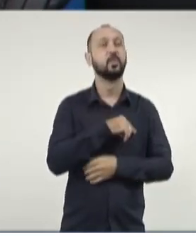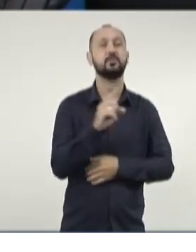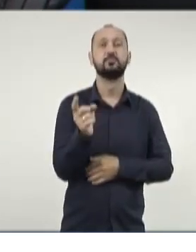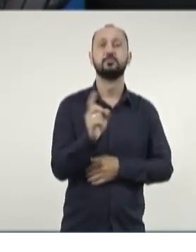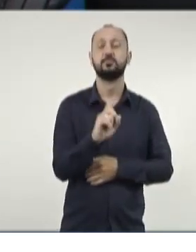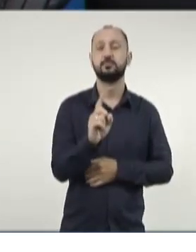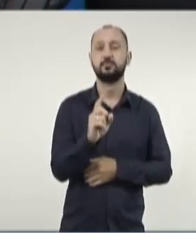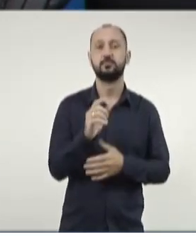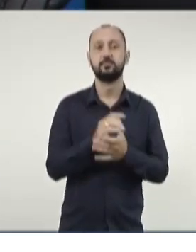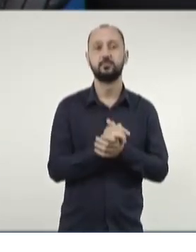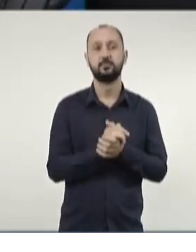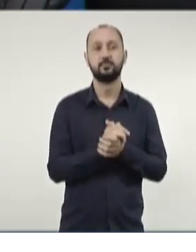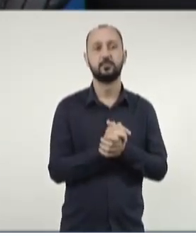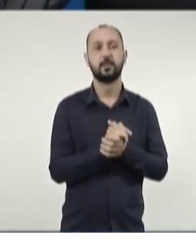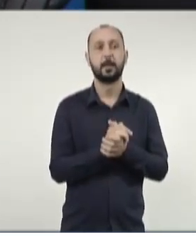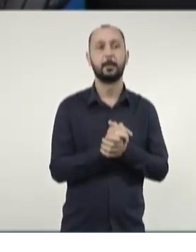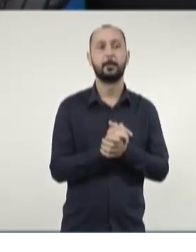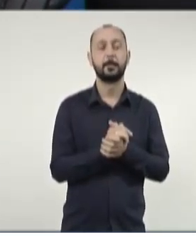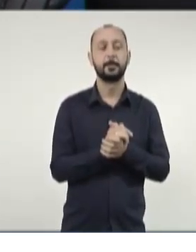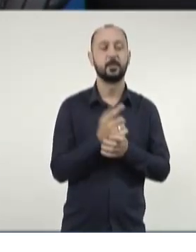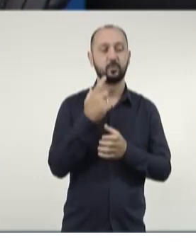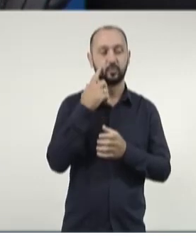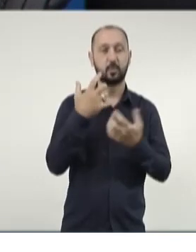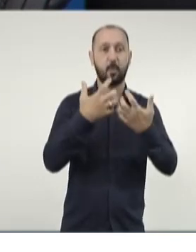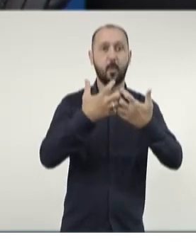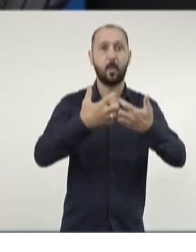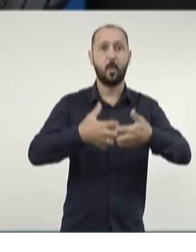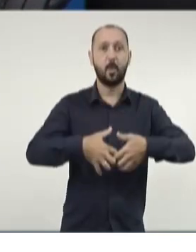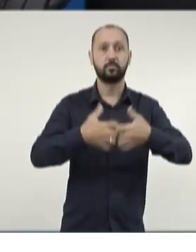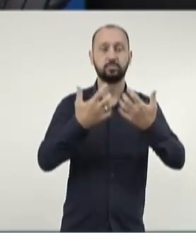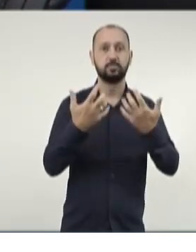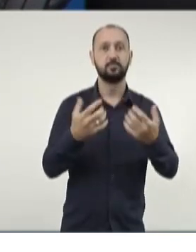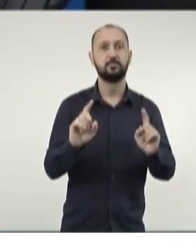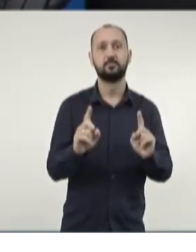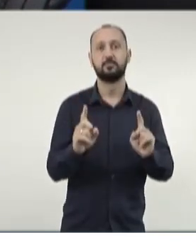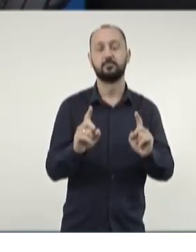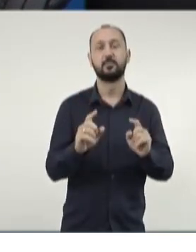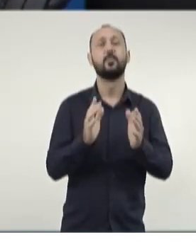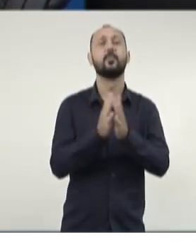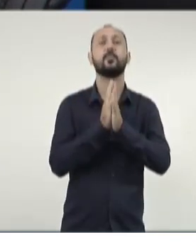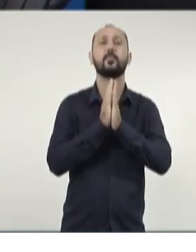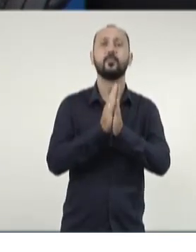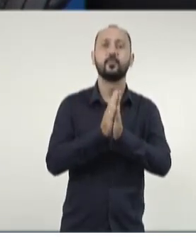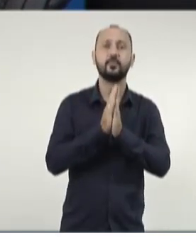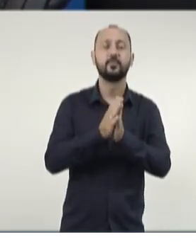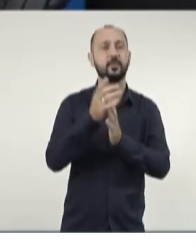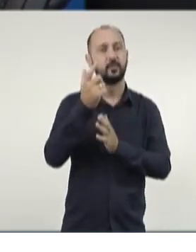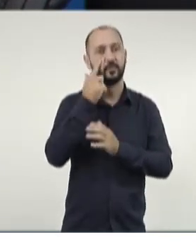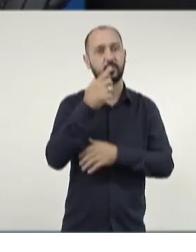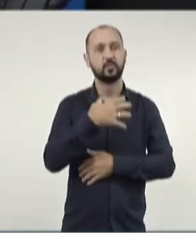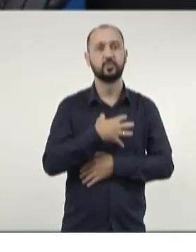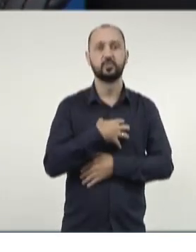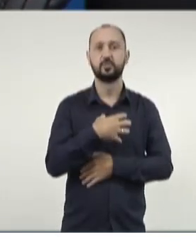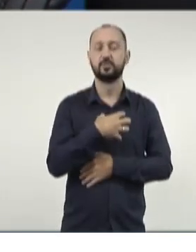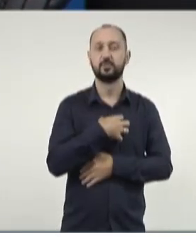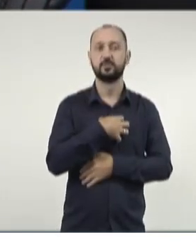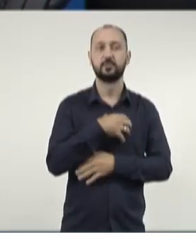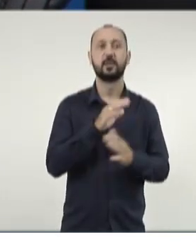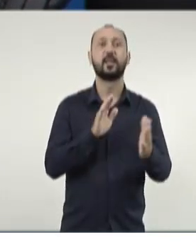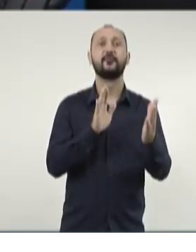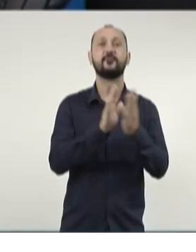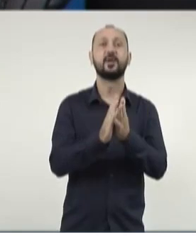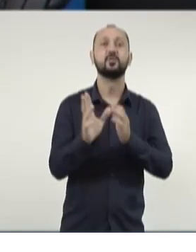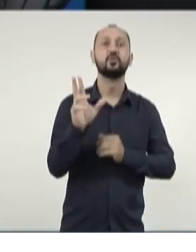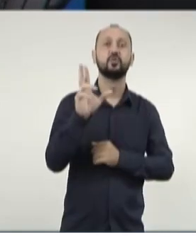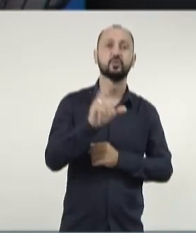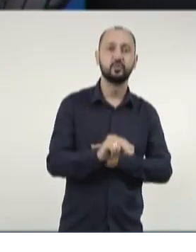somos assim, máquinas, né? Então, por favor, lidem com seus sentimentos diante de uma